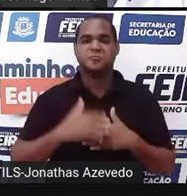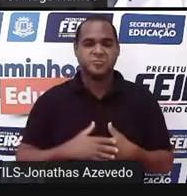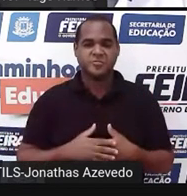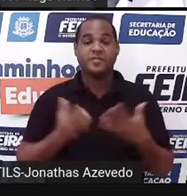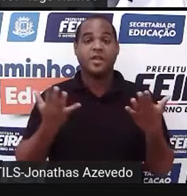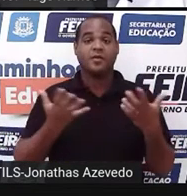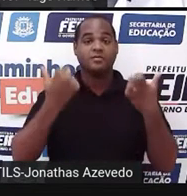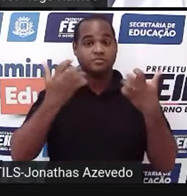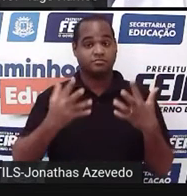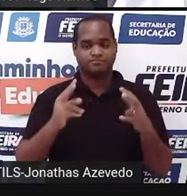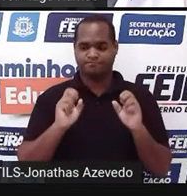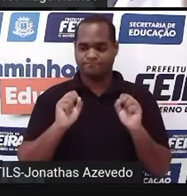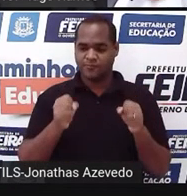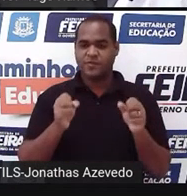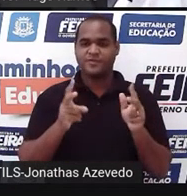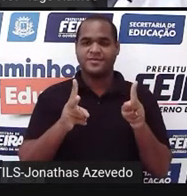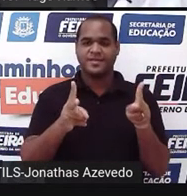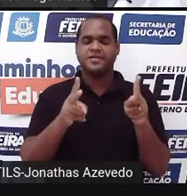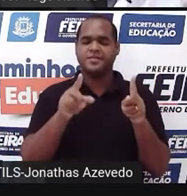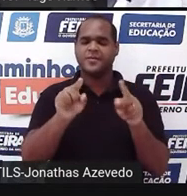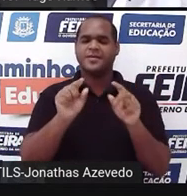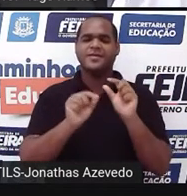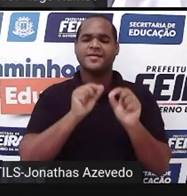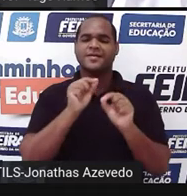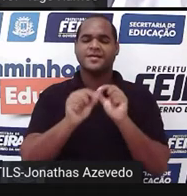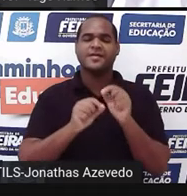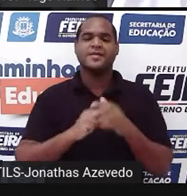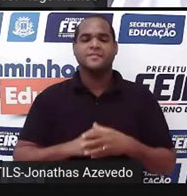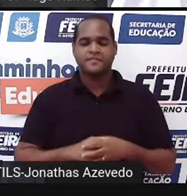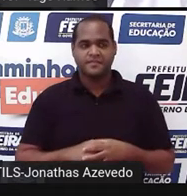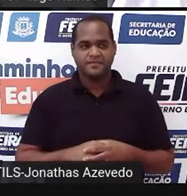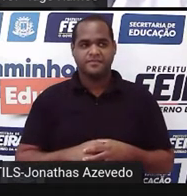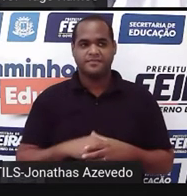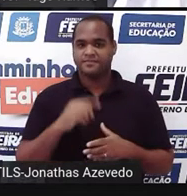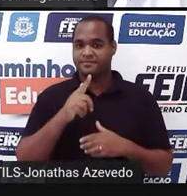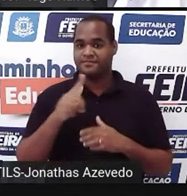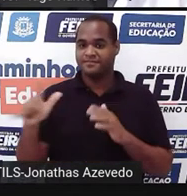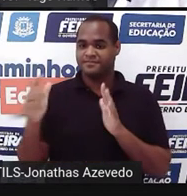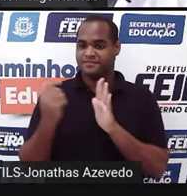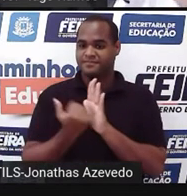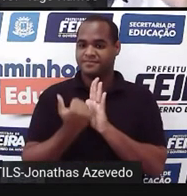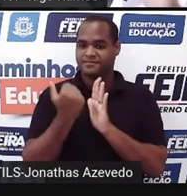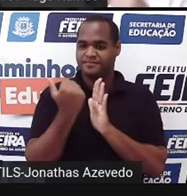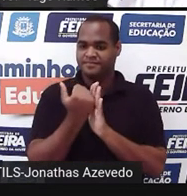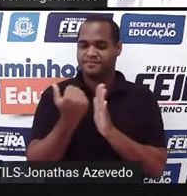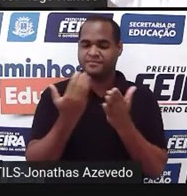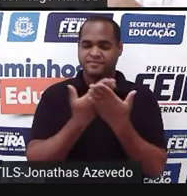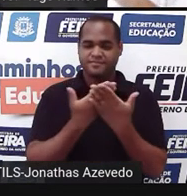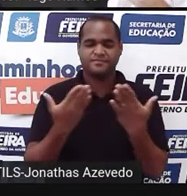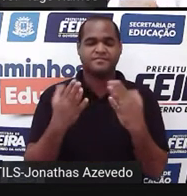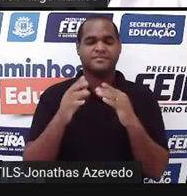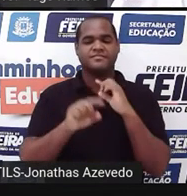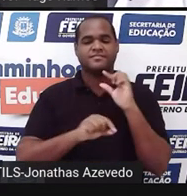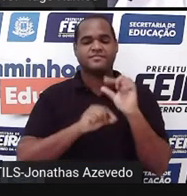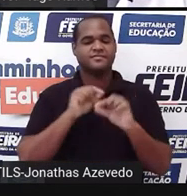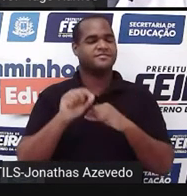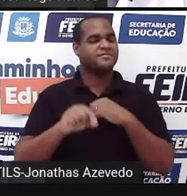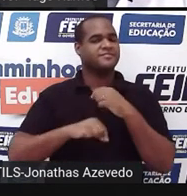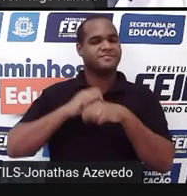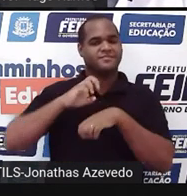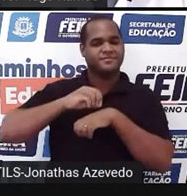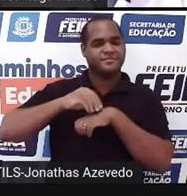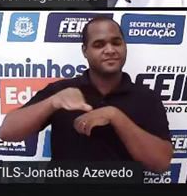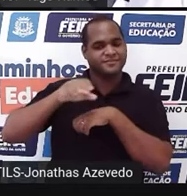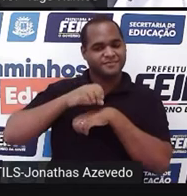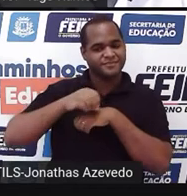vai continuar nessa aula uma coisa mais a gente vai trazer